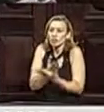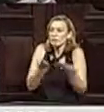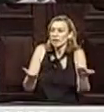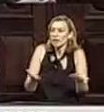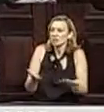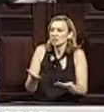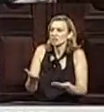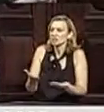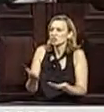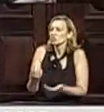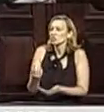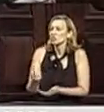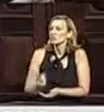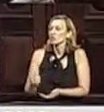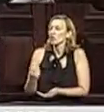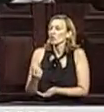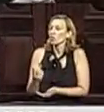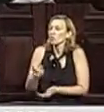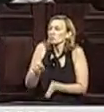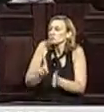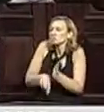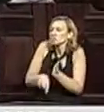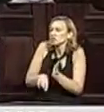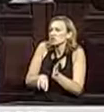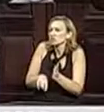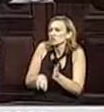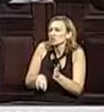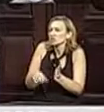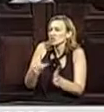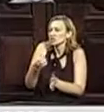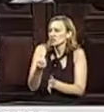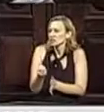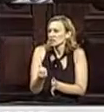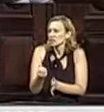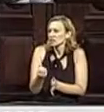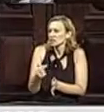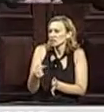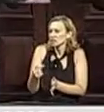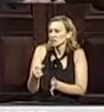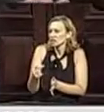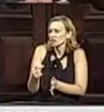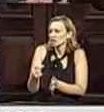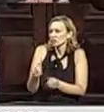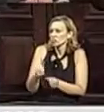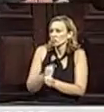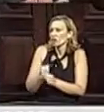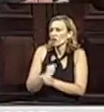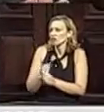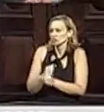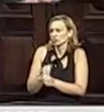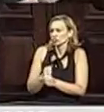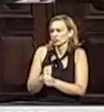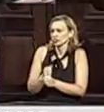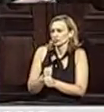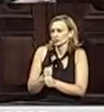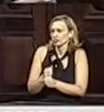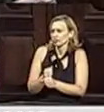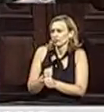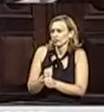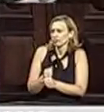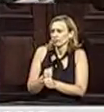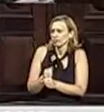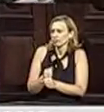mínimo, 700 milhões de reais por ano, de uma política de preço mínimo da Petrobras. Sem falar na questão do